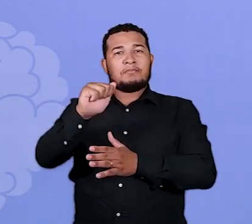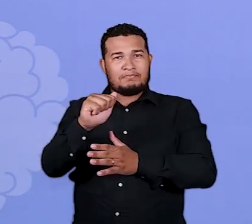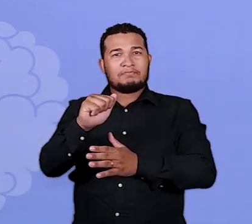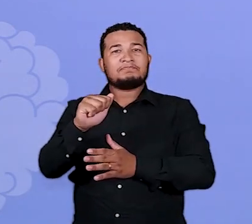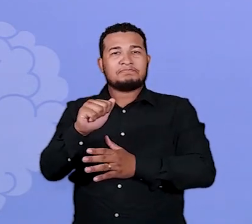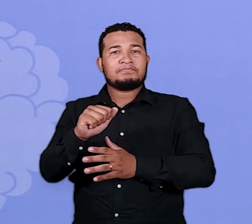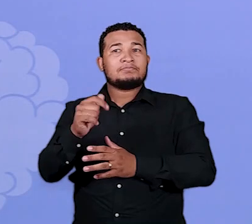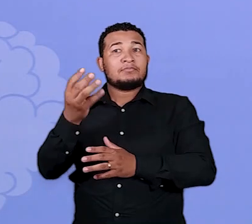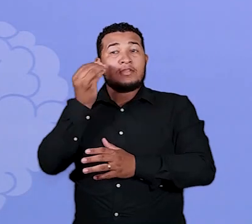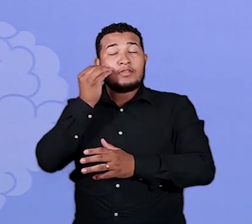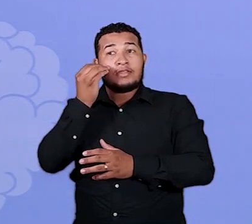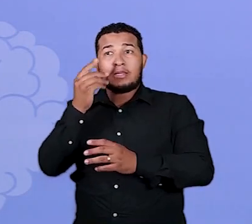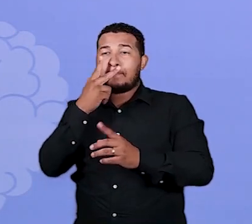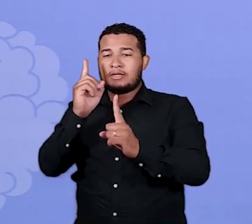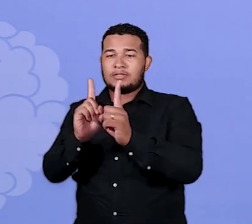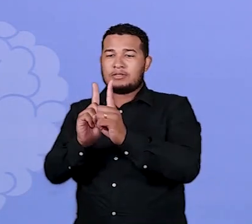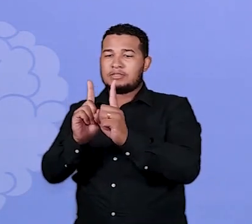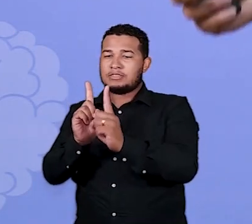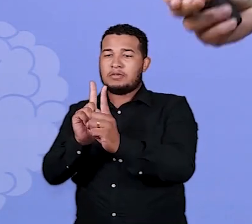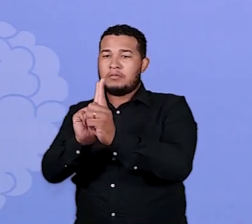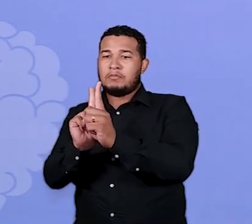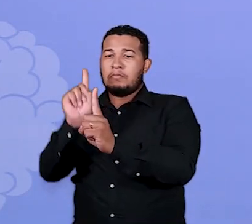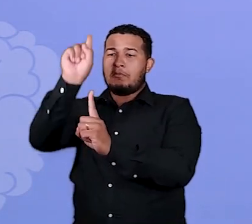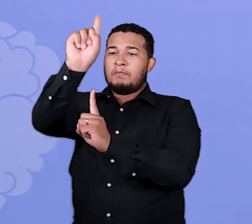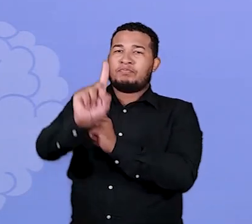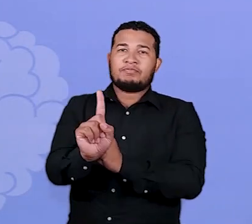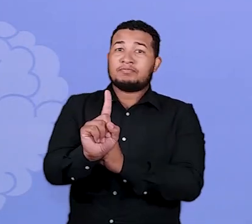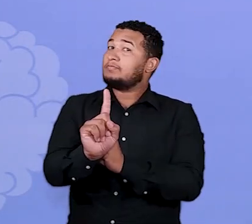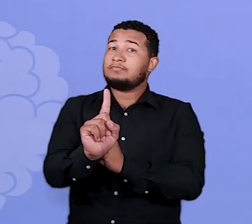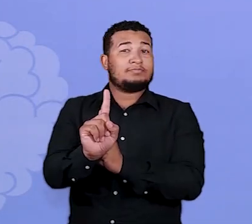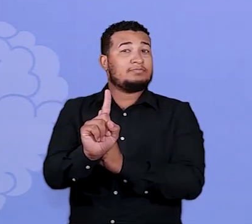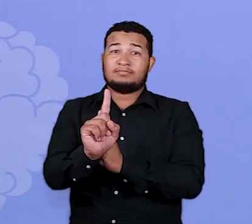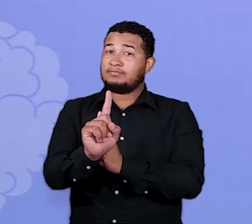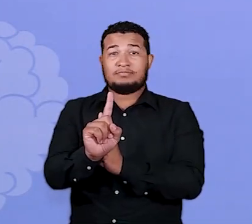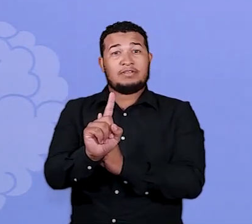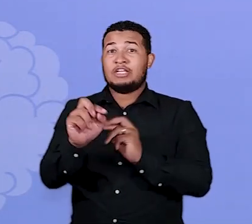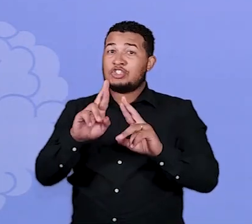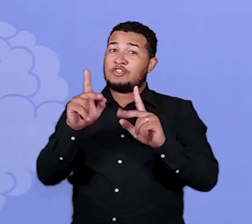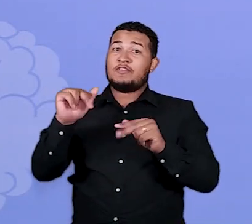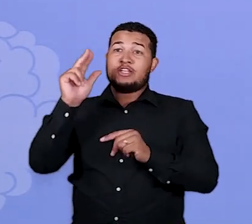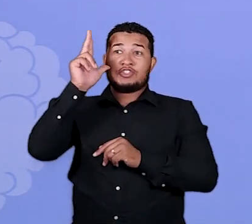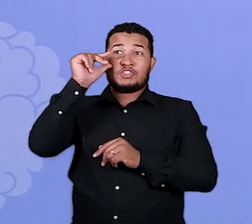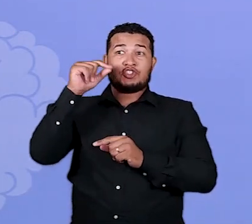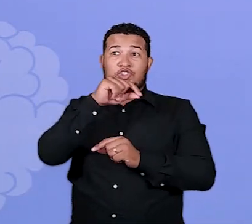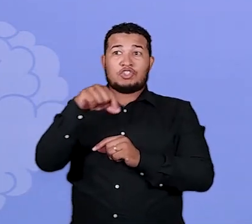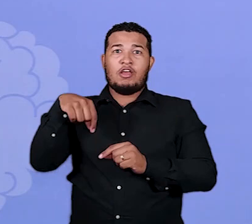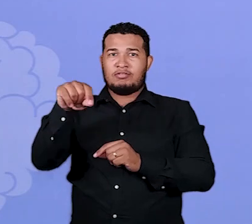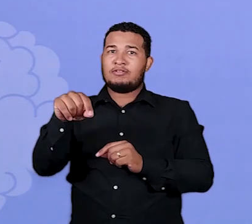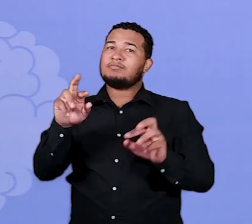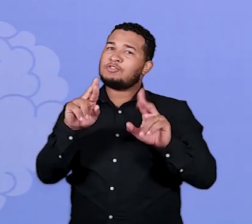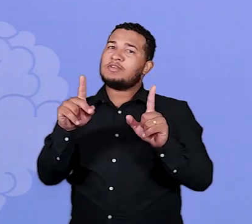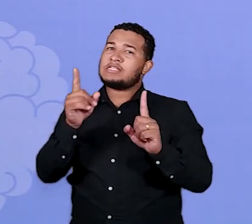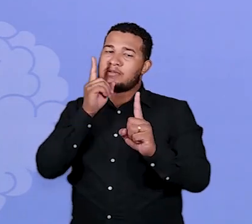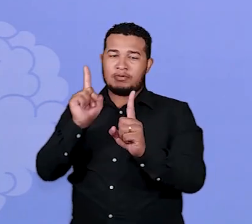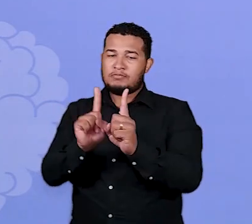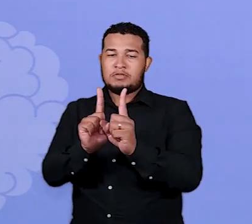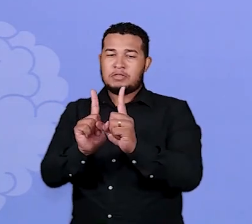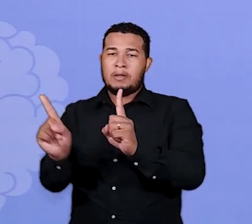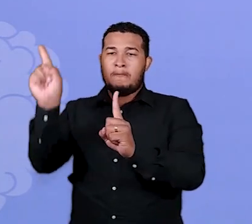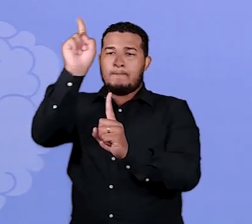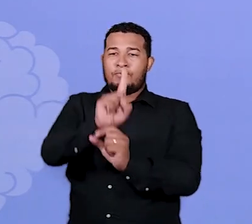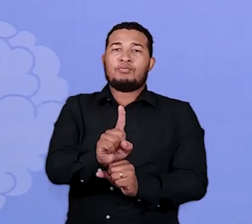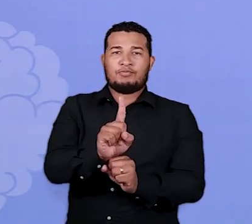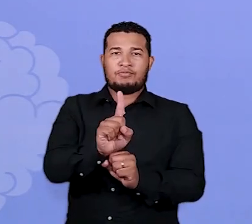dama, as pessoas tendem a passar por cima da peça que vai capturar. Não é assim. No xadrez, nós ocupamos a casa